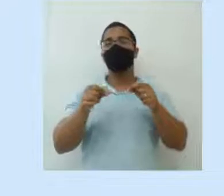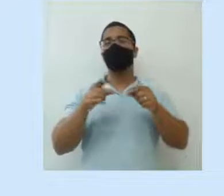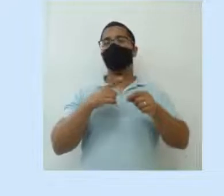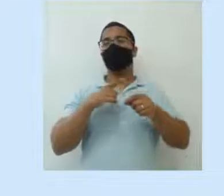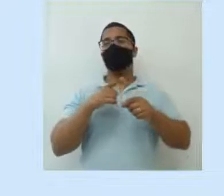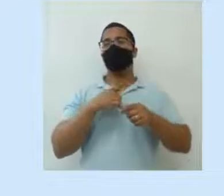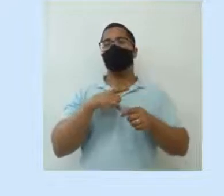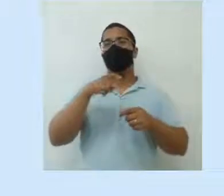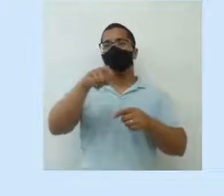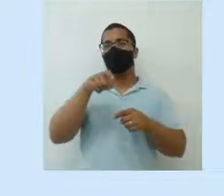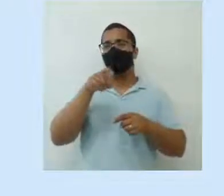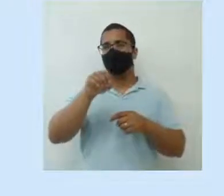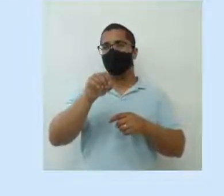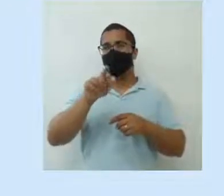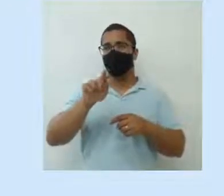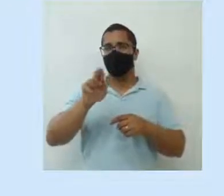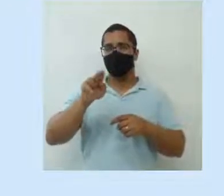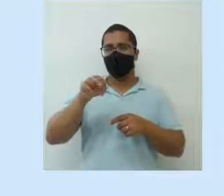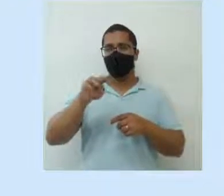shogunato,